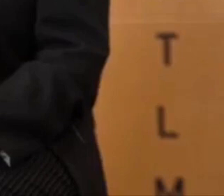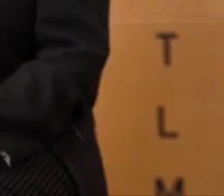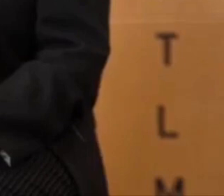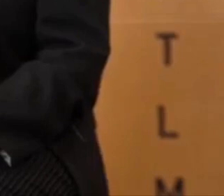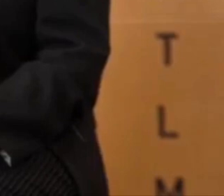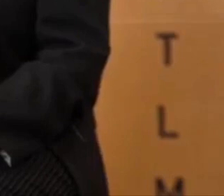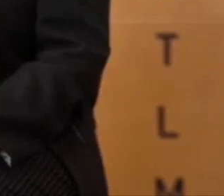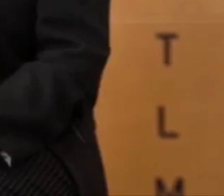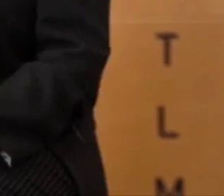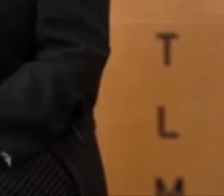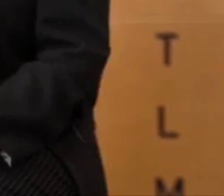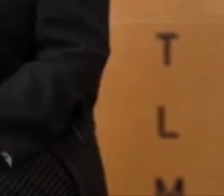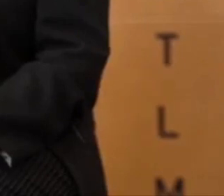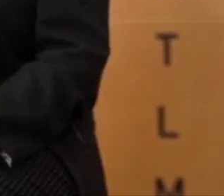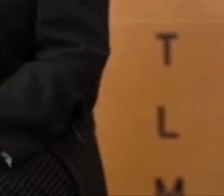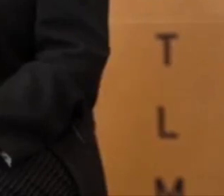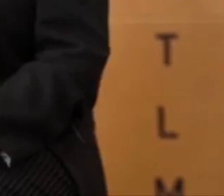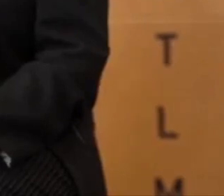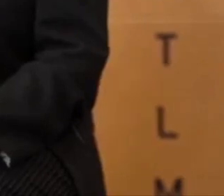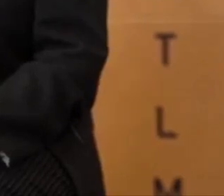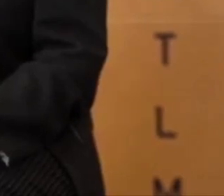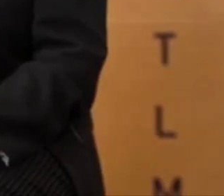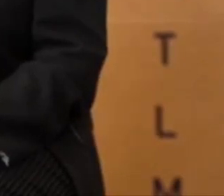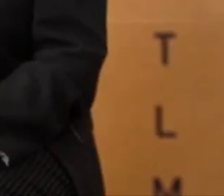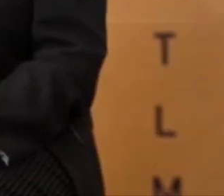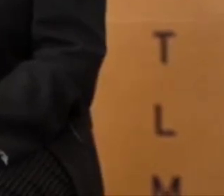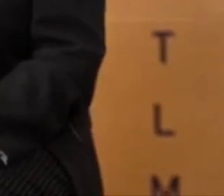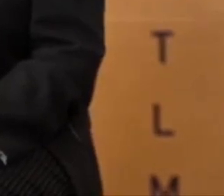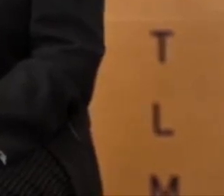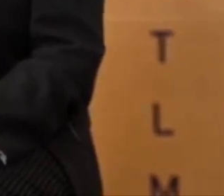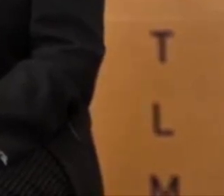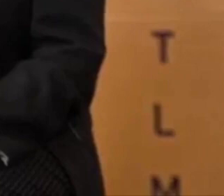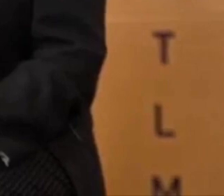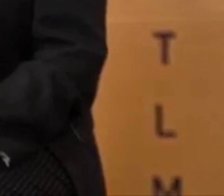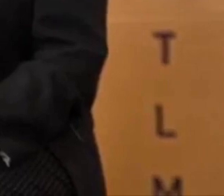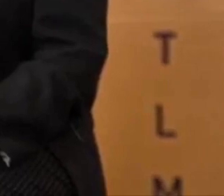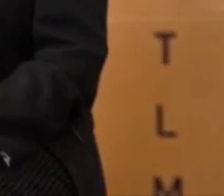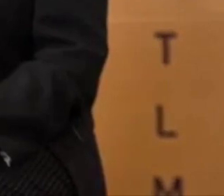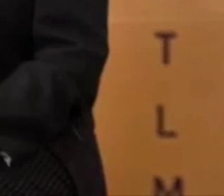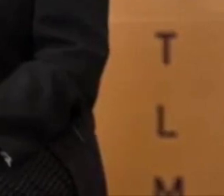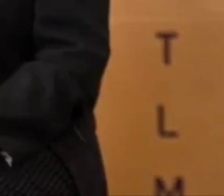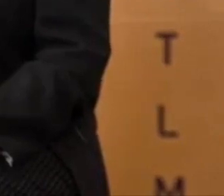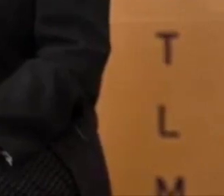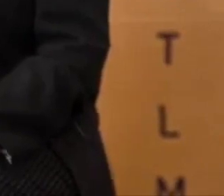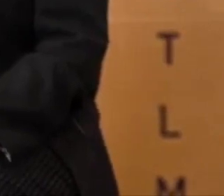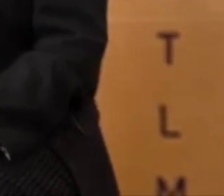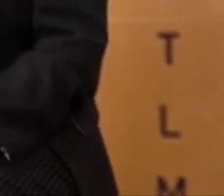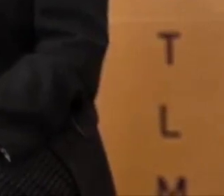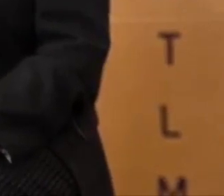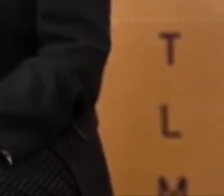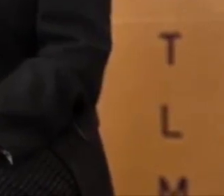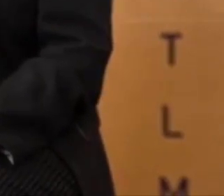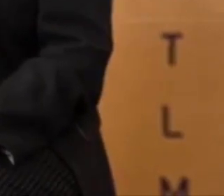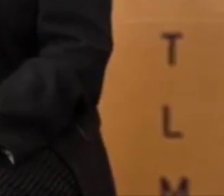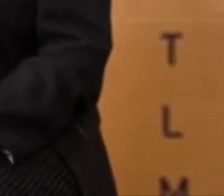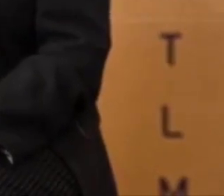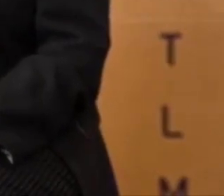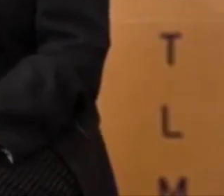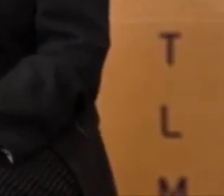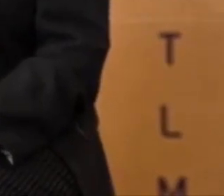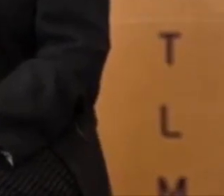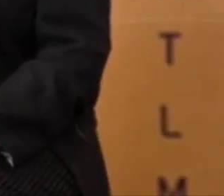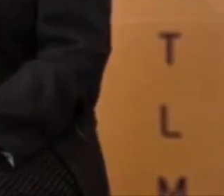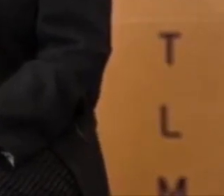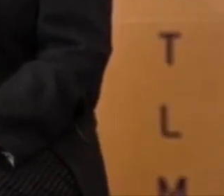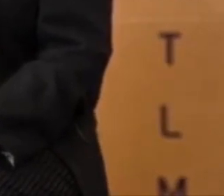vários conteúdos de tecnologia e inovação, a gente vai abrir em grande estilo com o Pitch Day, para vocês terem um gostinho do que é